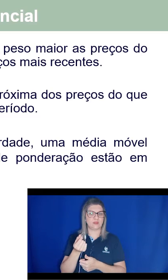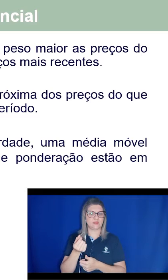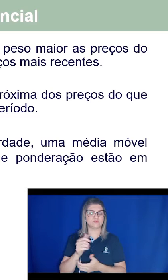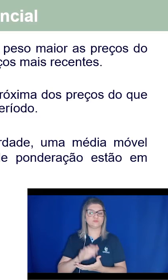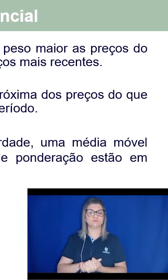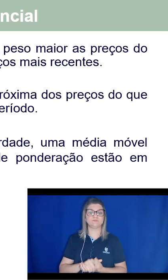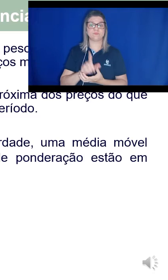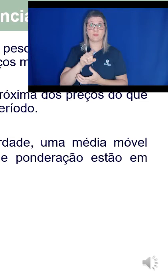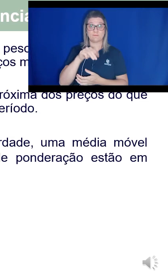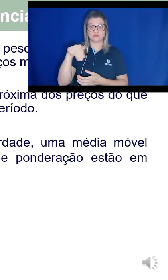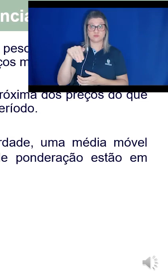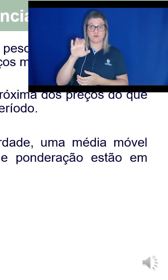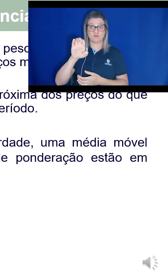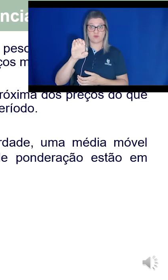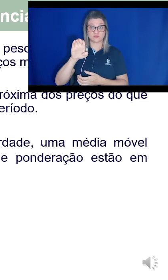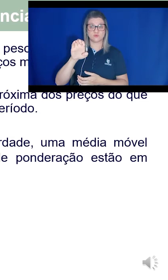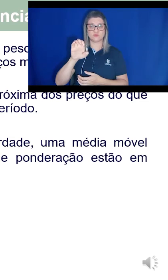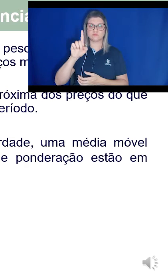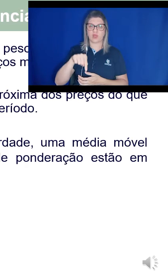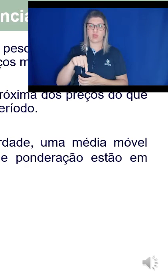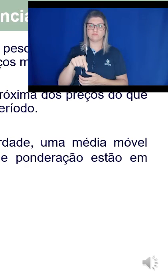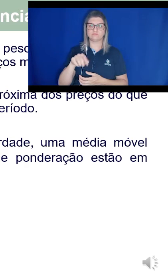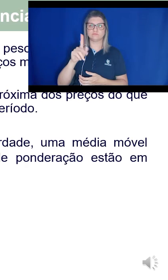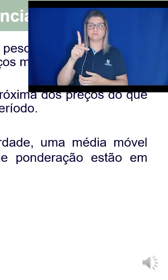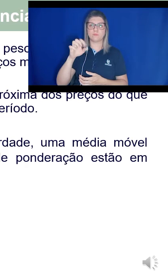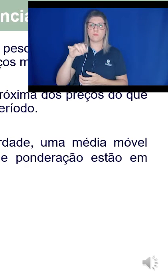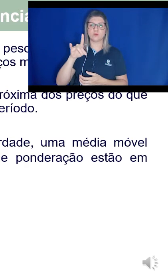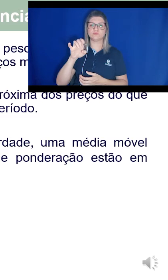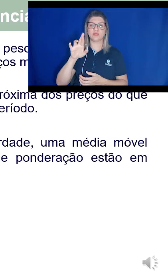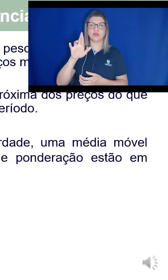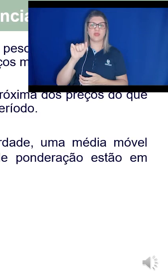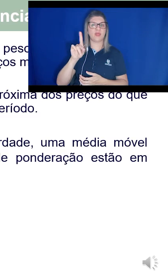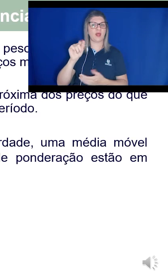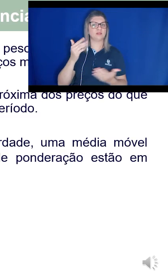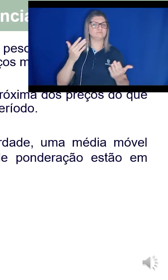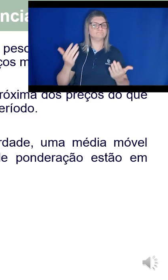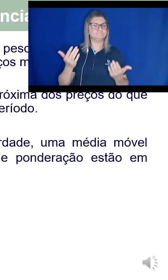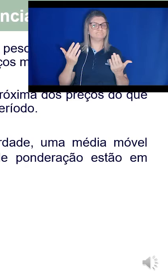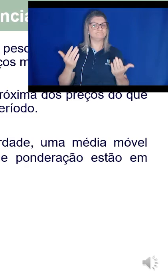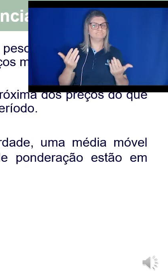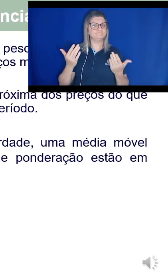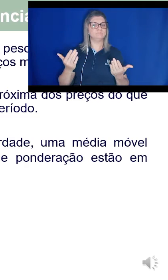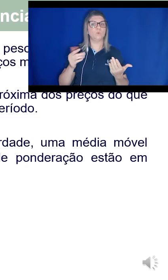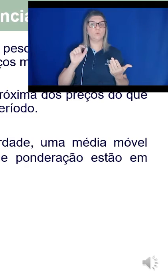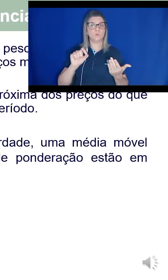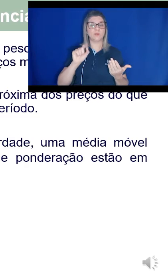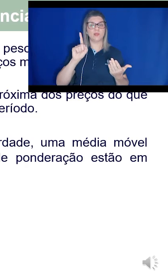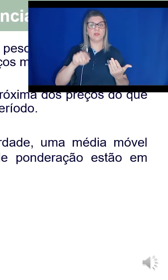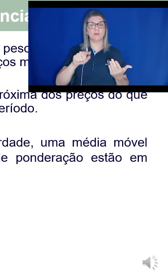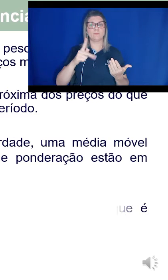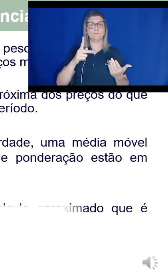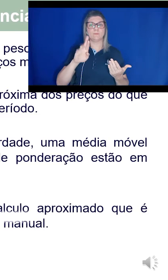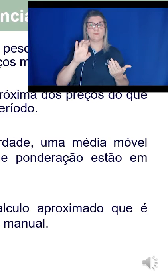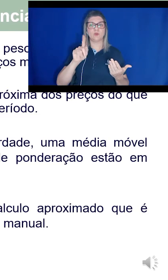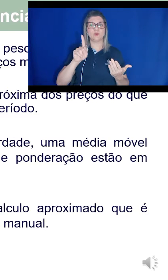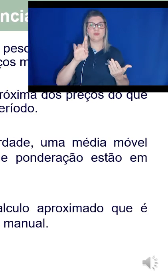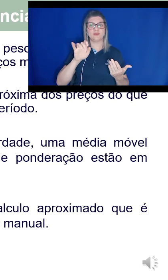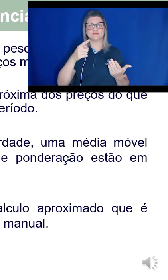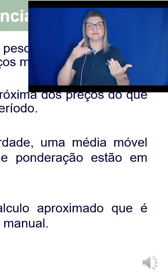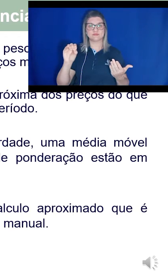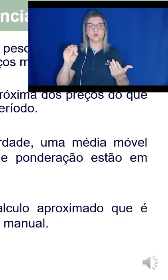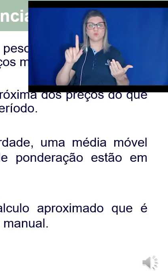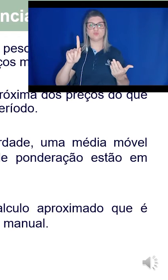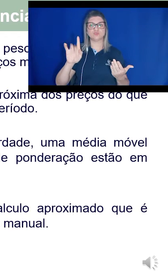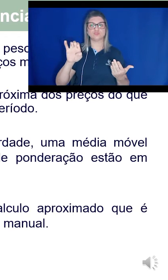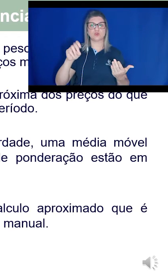exponencial é, na verdade, uma média móvel ponderada, onde os pesos de ponderação estão em progressão geométrica.